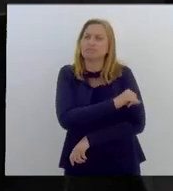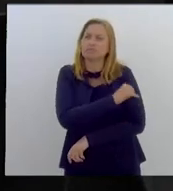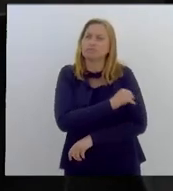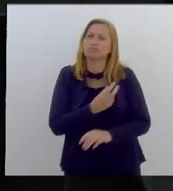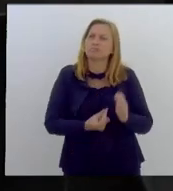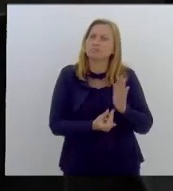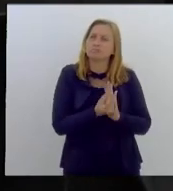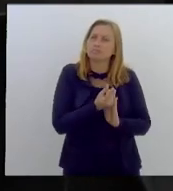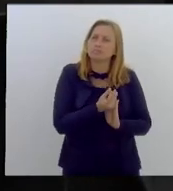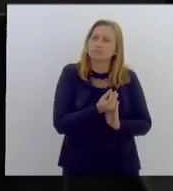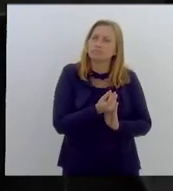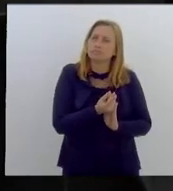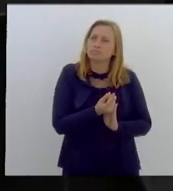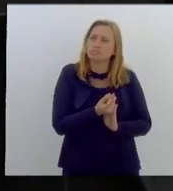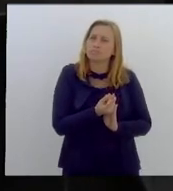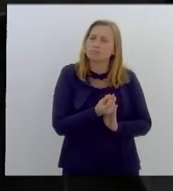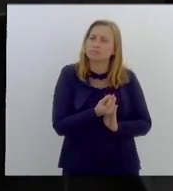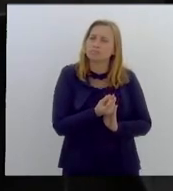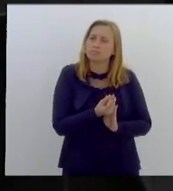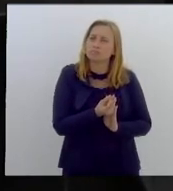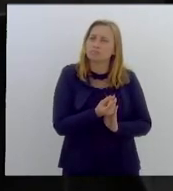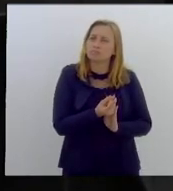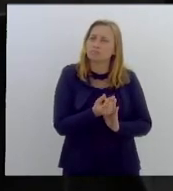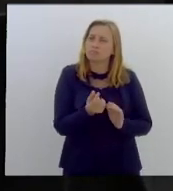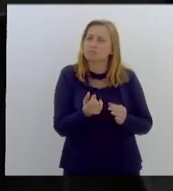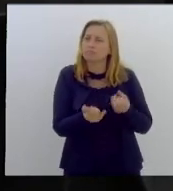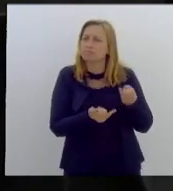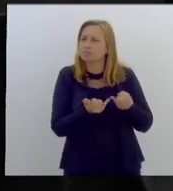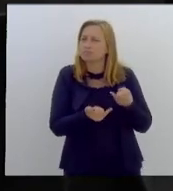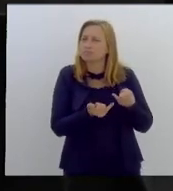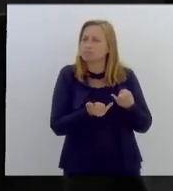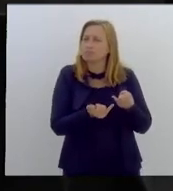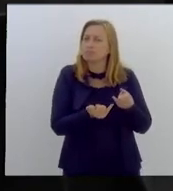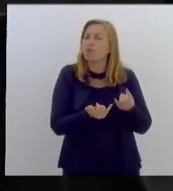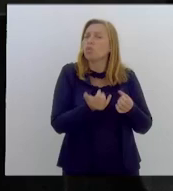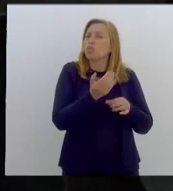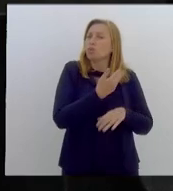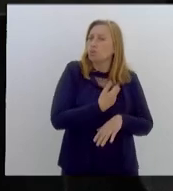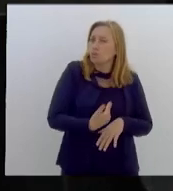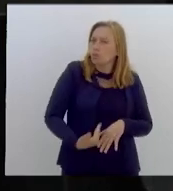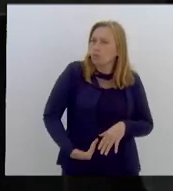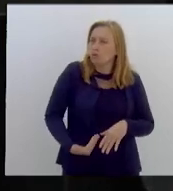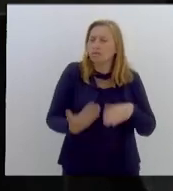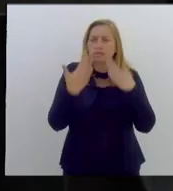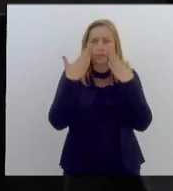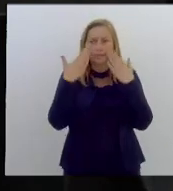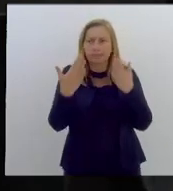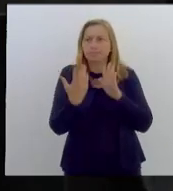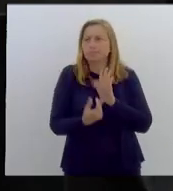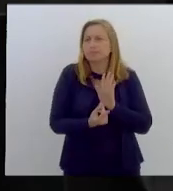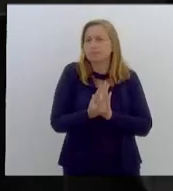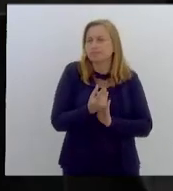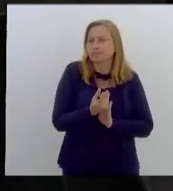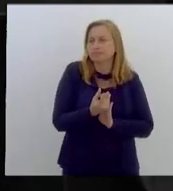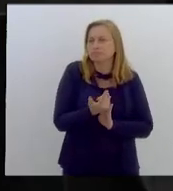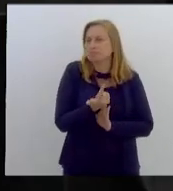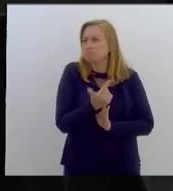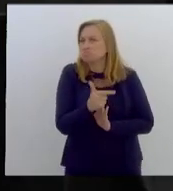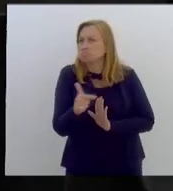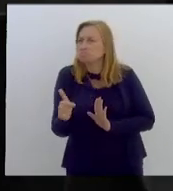seja tratado como uma peça de ficção. O governo apresenta um orçamento que não